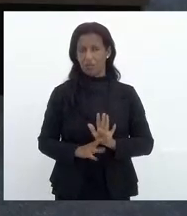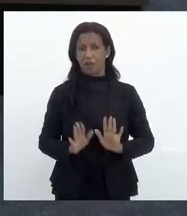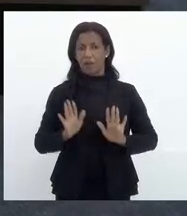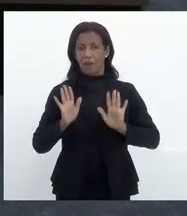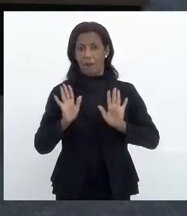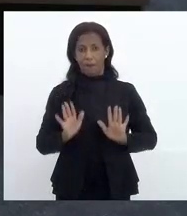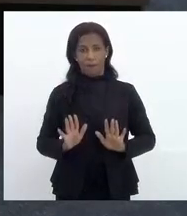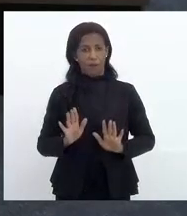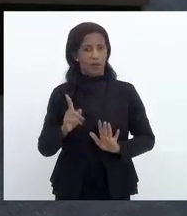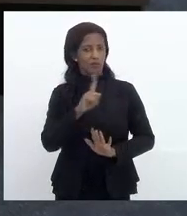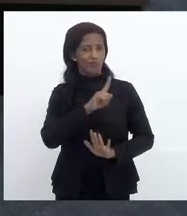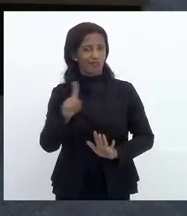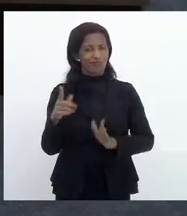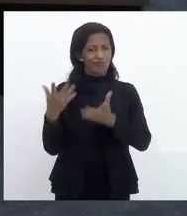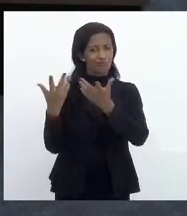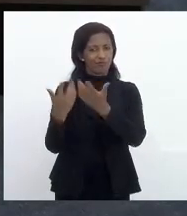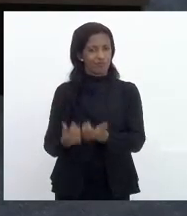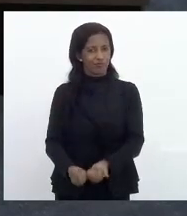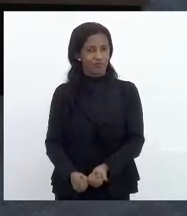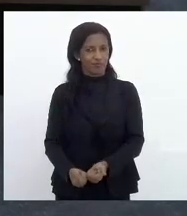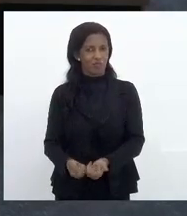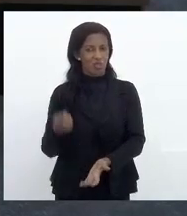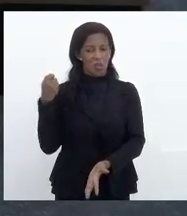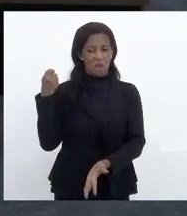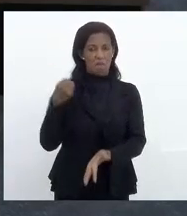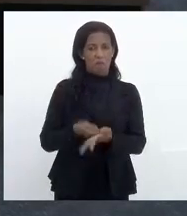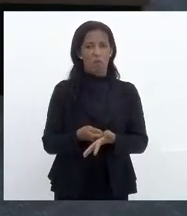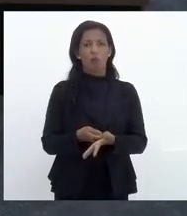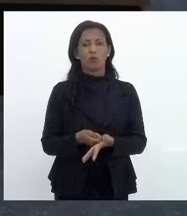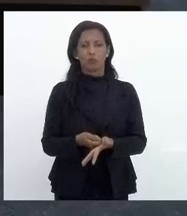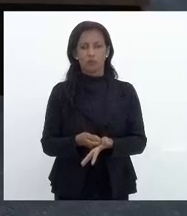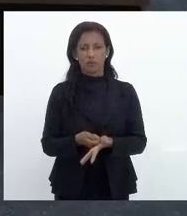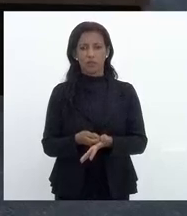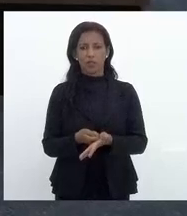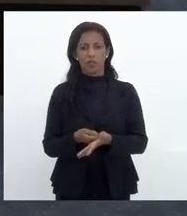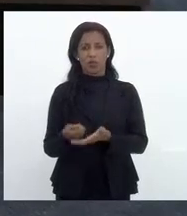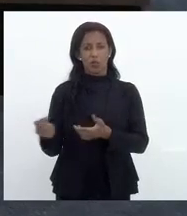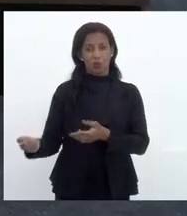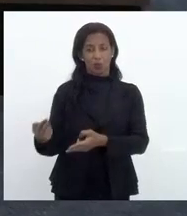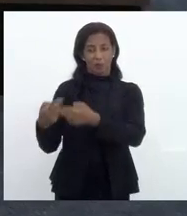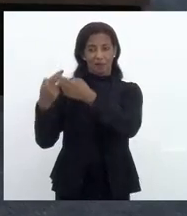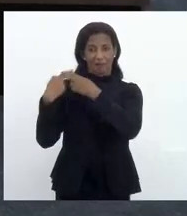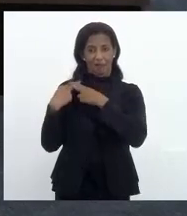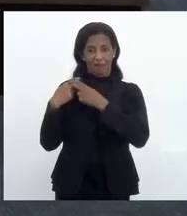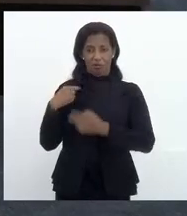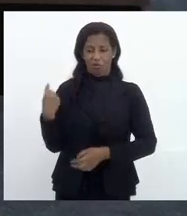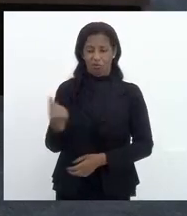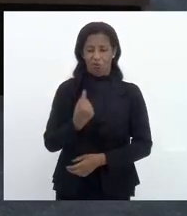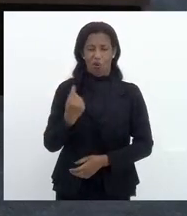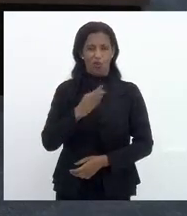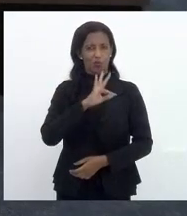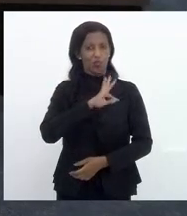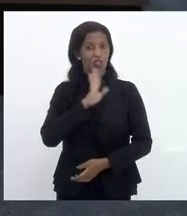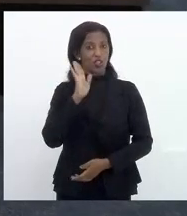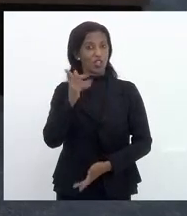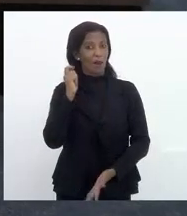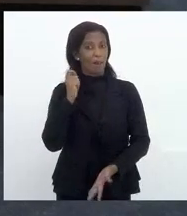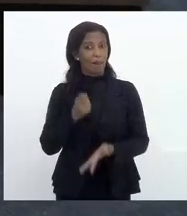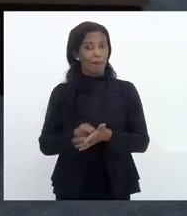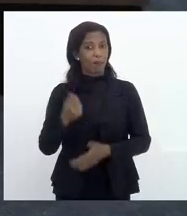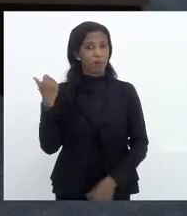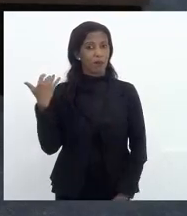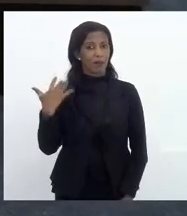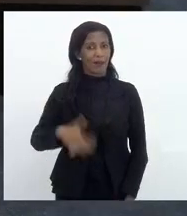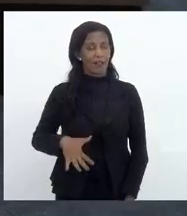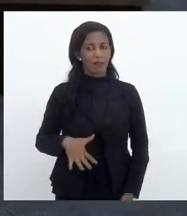é mas é isso não vai aceitar que seja imposto sobre nós policiais que já pagamos